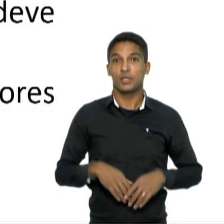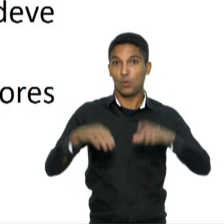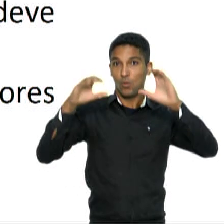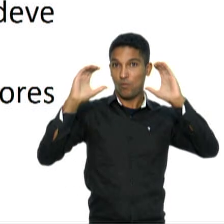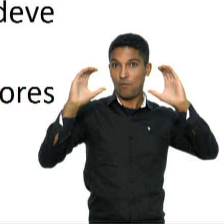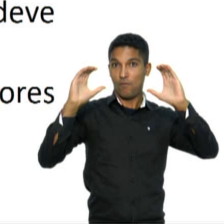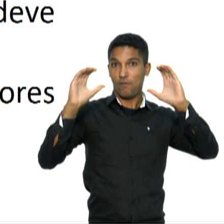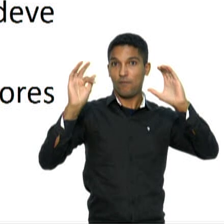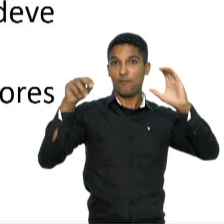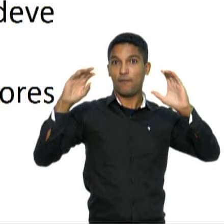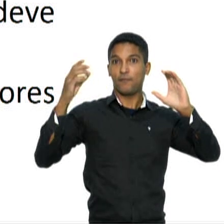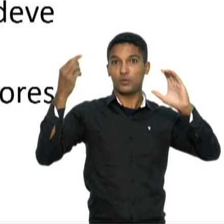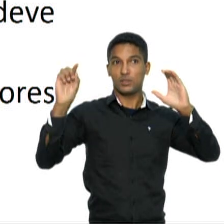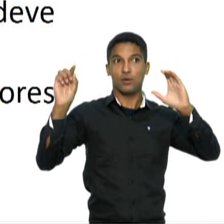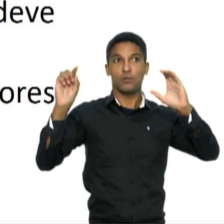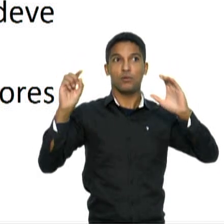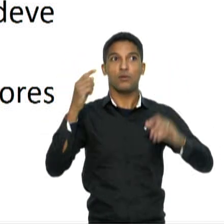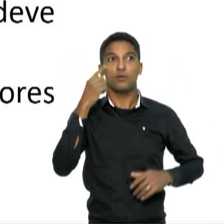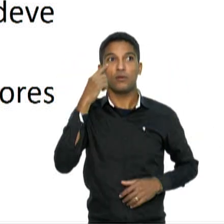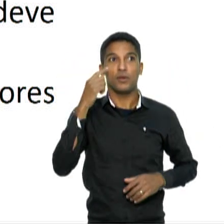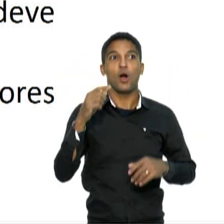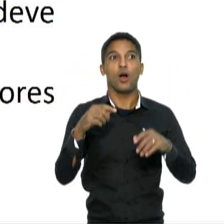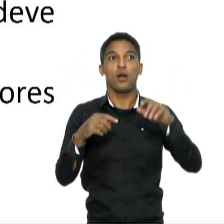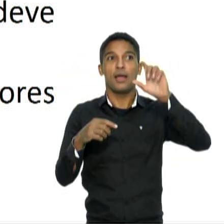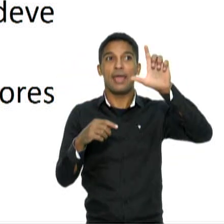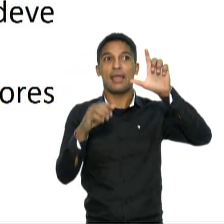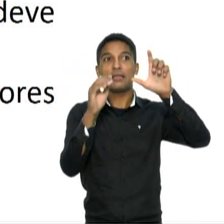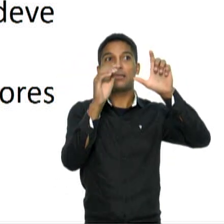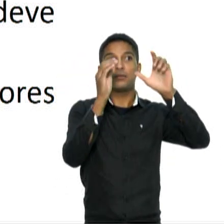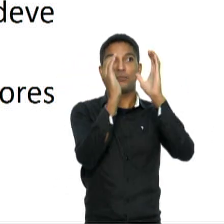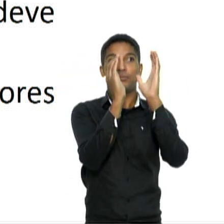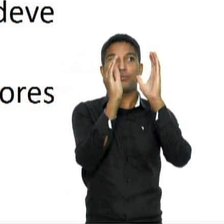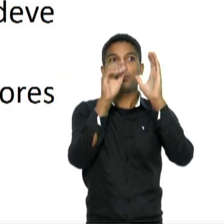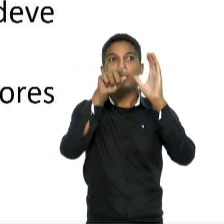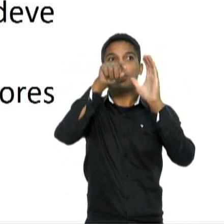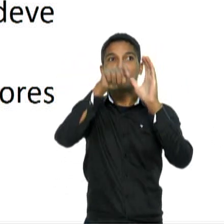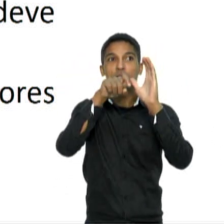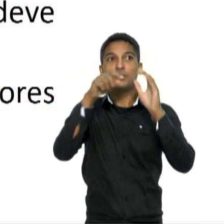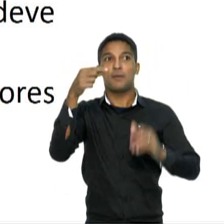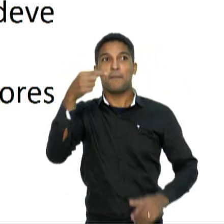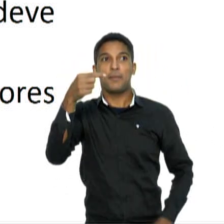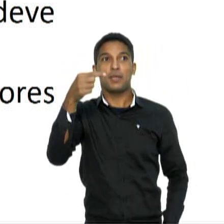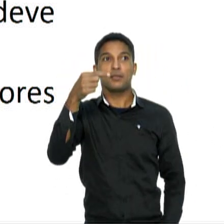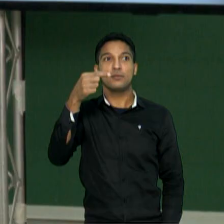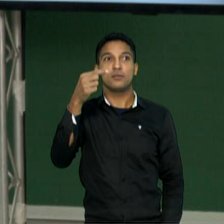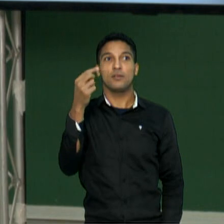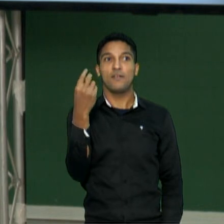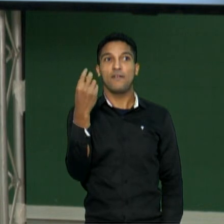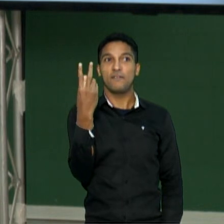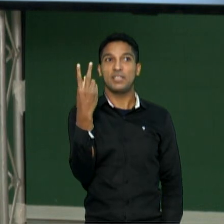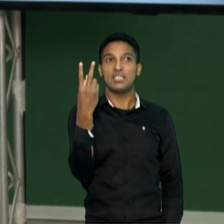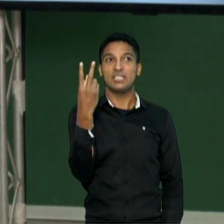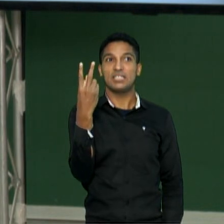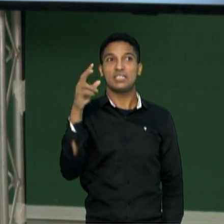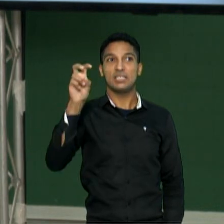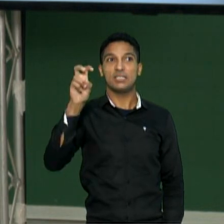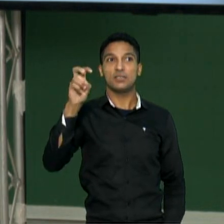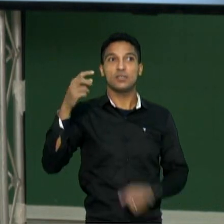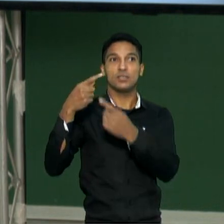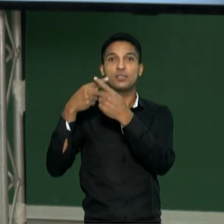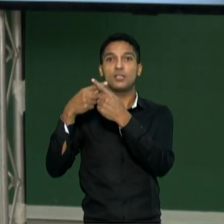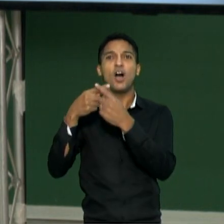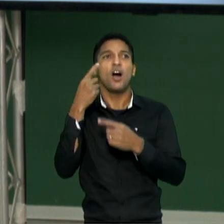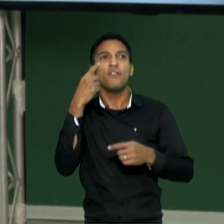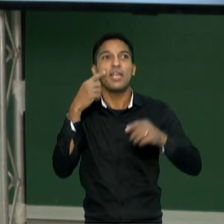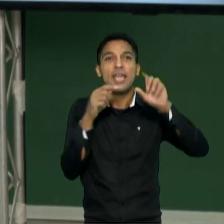afim L de x igual a 25x menos 300, só um detalhezinho, aqui agora está L de x, né? Não F, mas